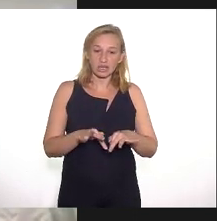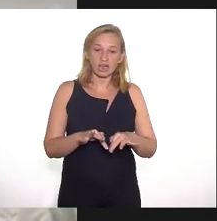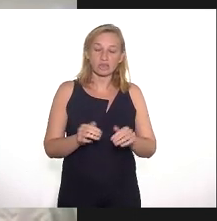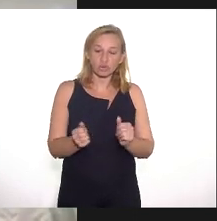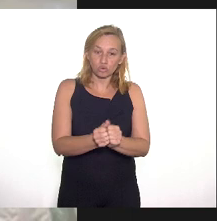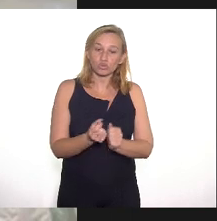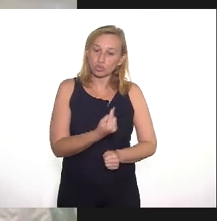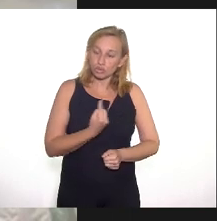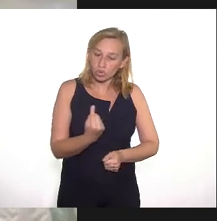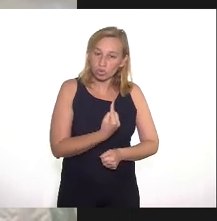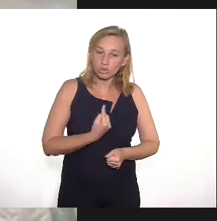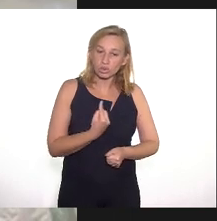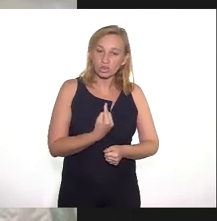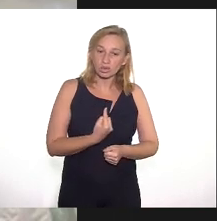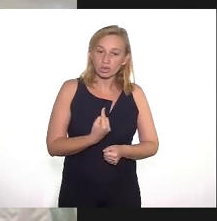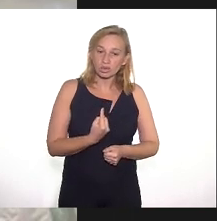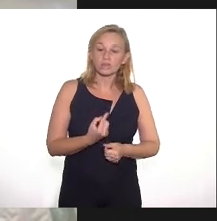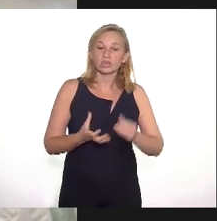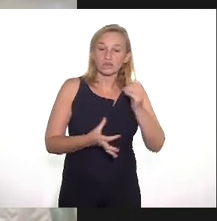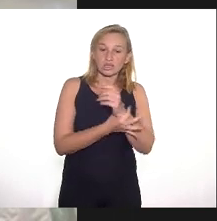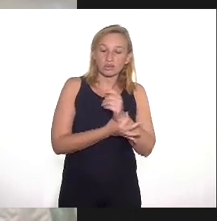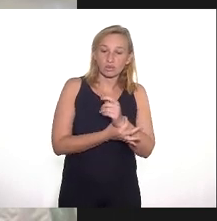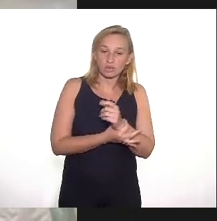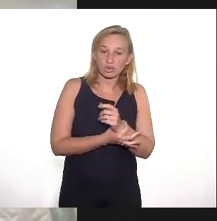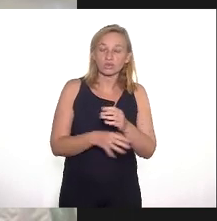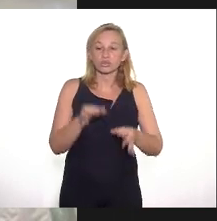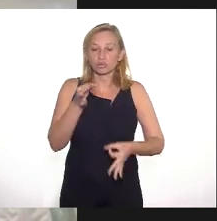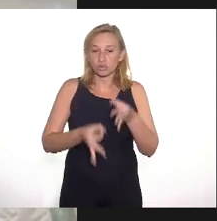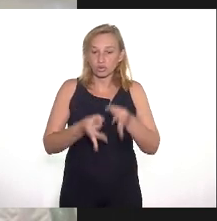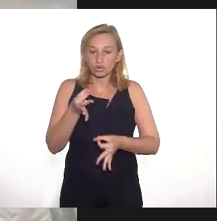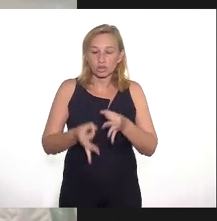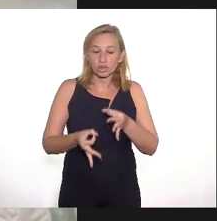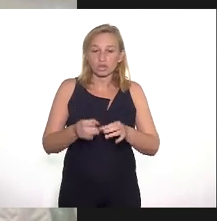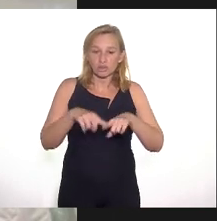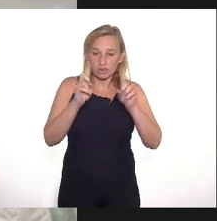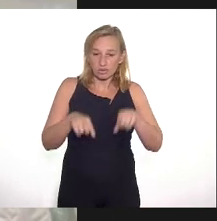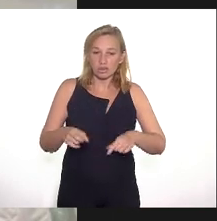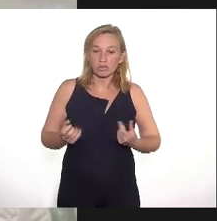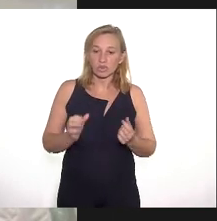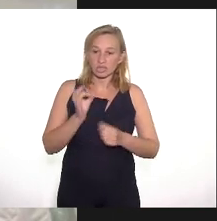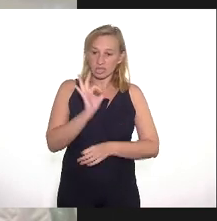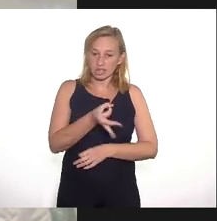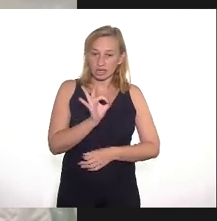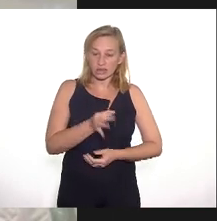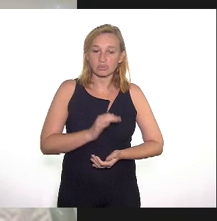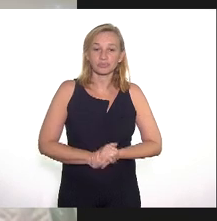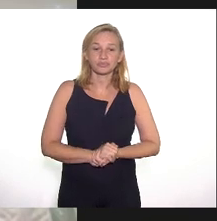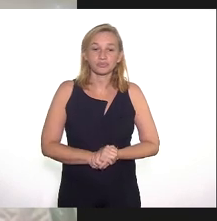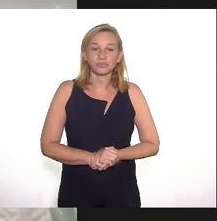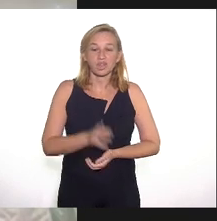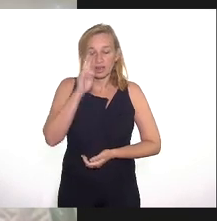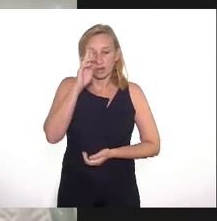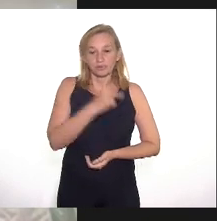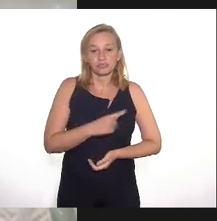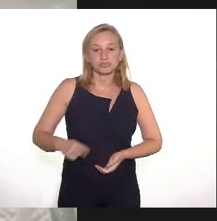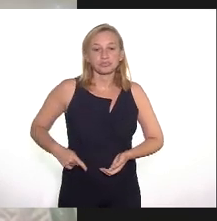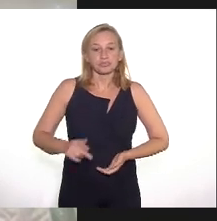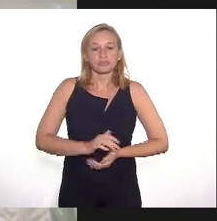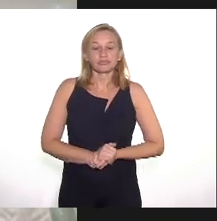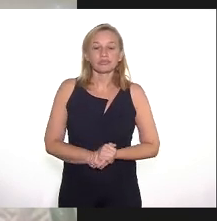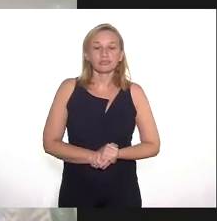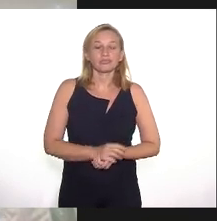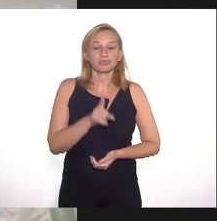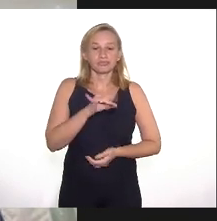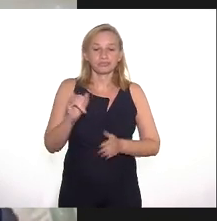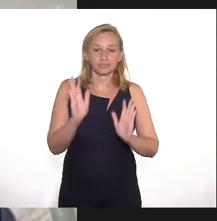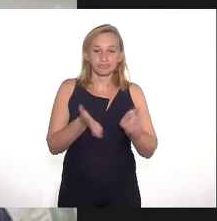comigo aí para que a segurança jurídica dos servidores concursados possa ser garantida. Senhora presidente, eu, na tarde de